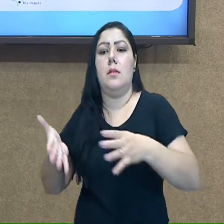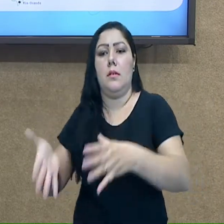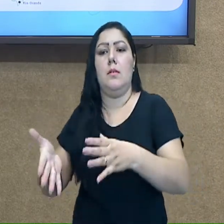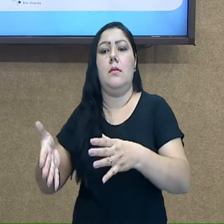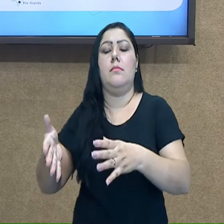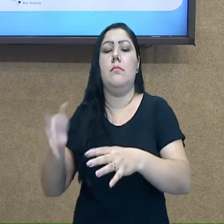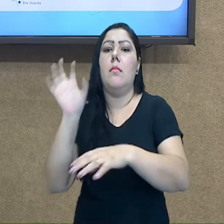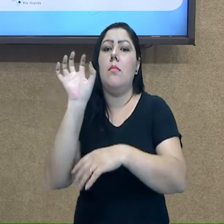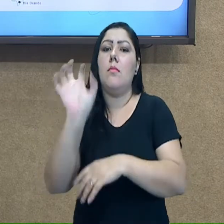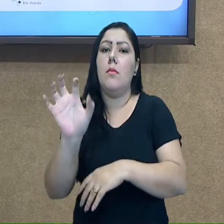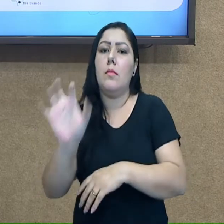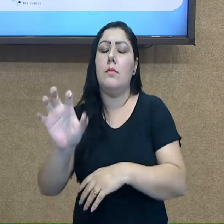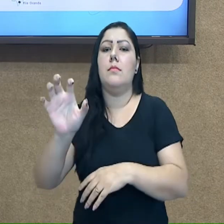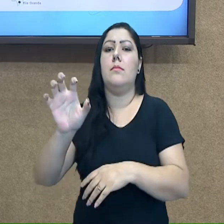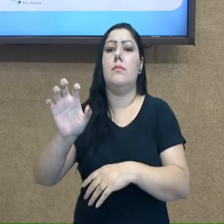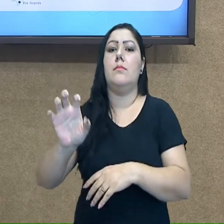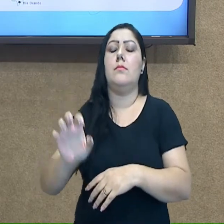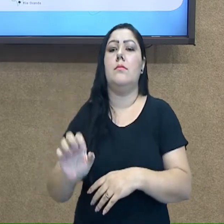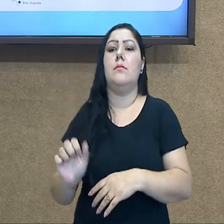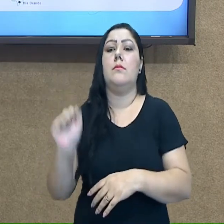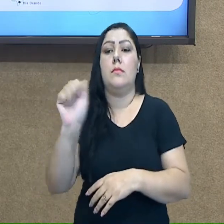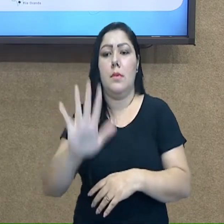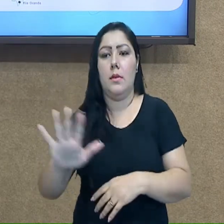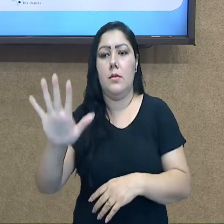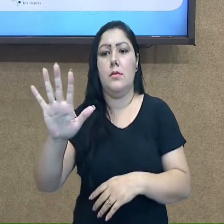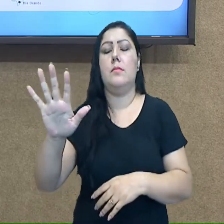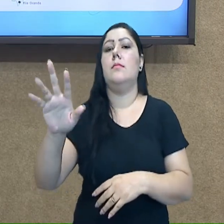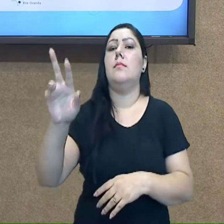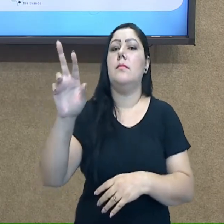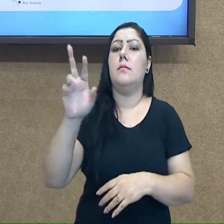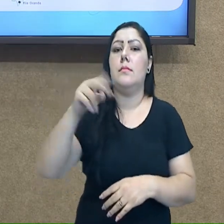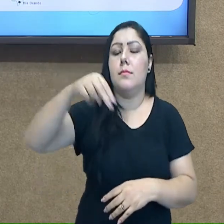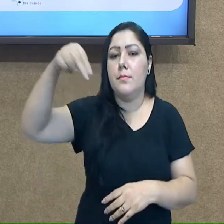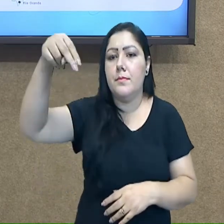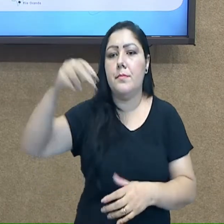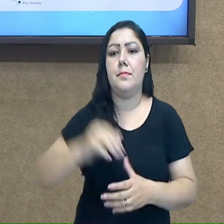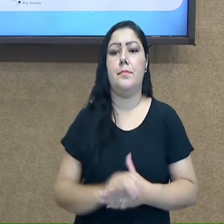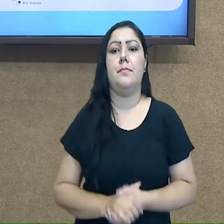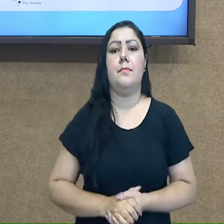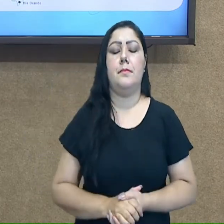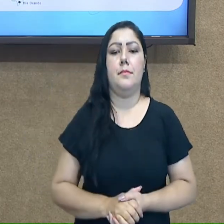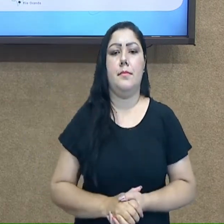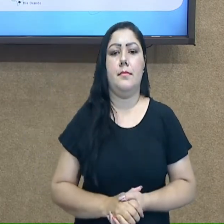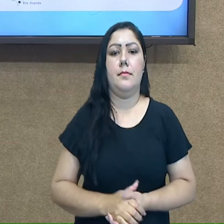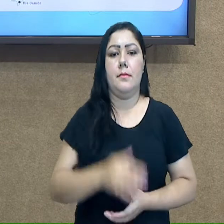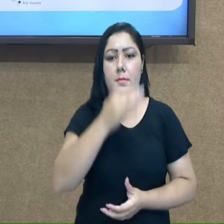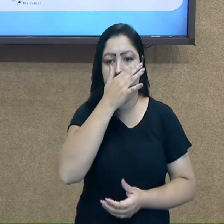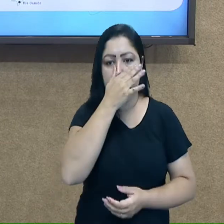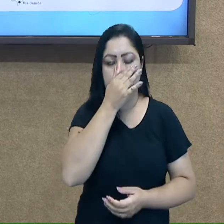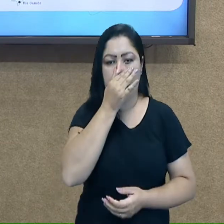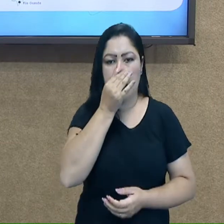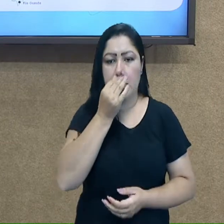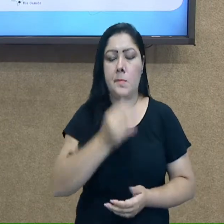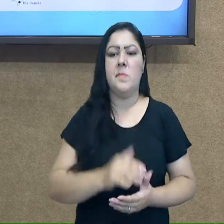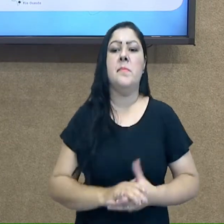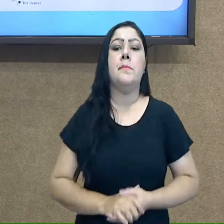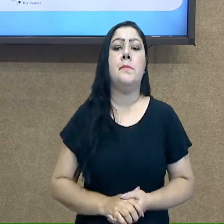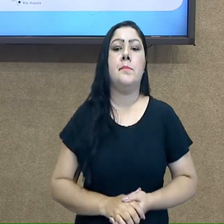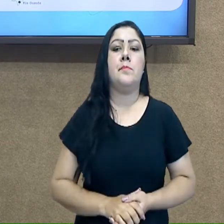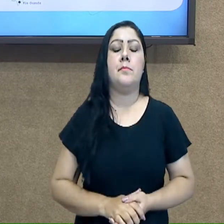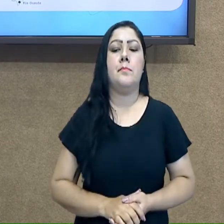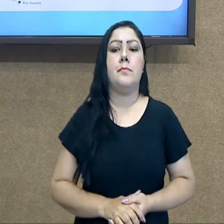falado, principalmente Pernambuco, Maranhão e Piauí. A medida, apesar dos